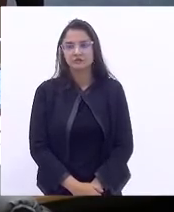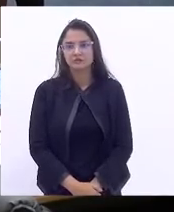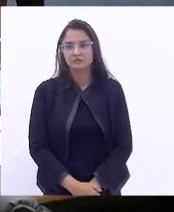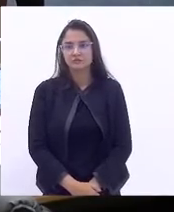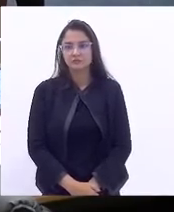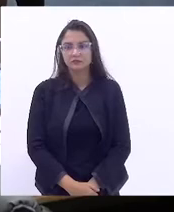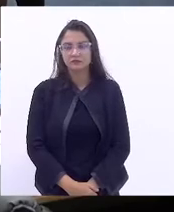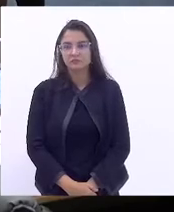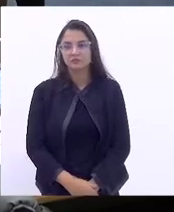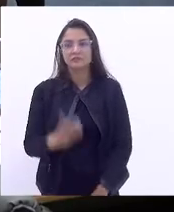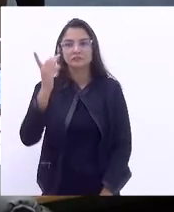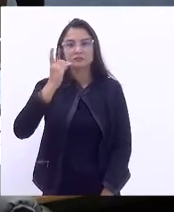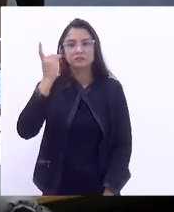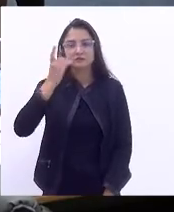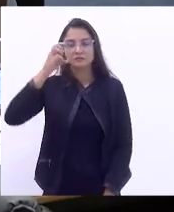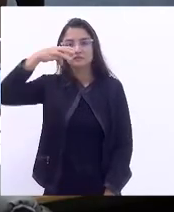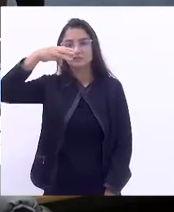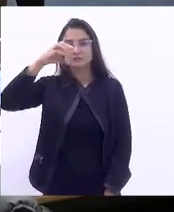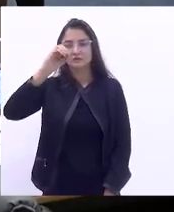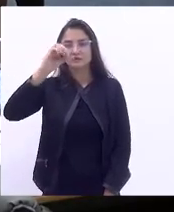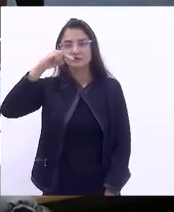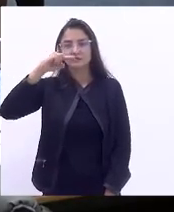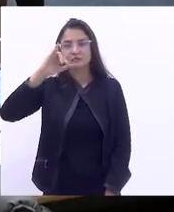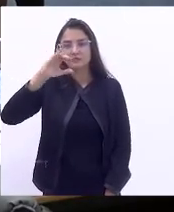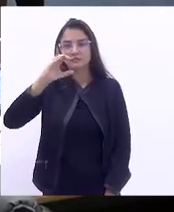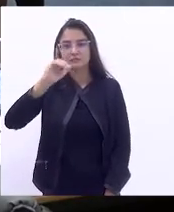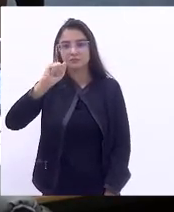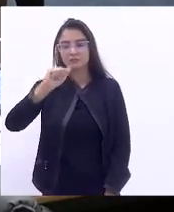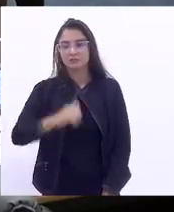Deputada Mônica Francisco.